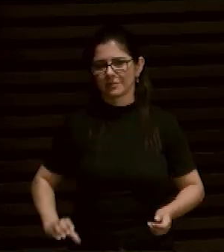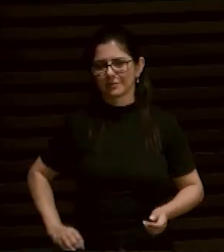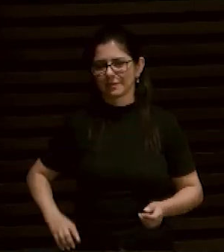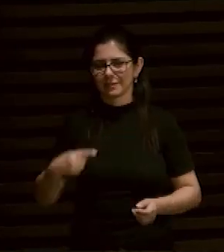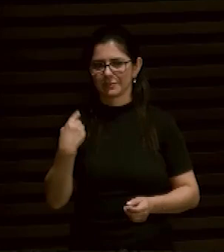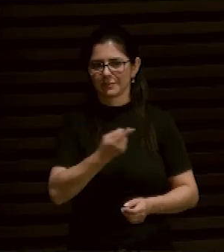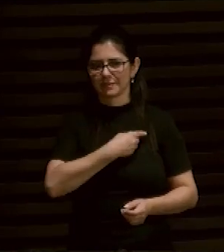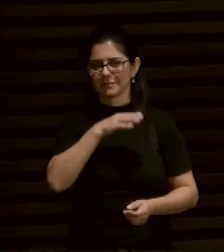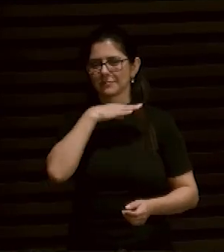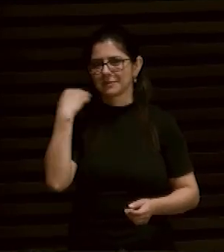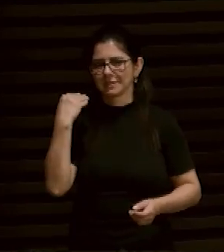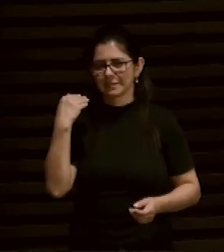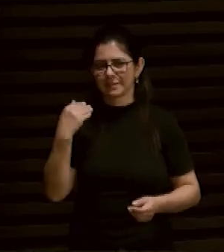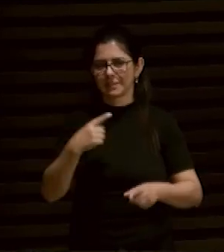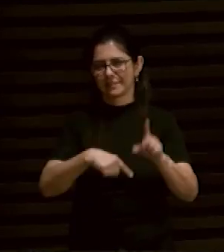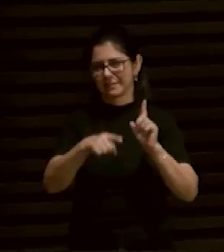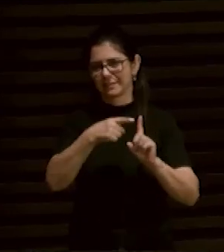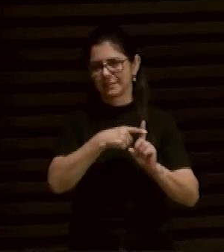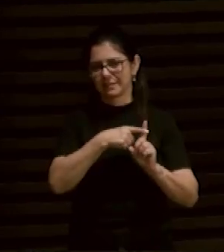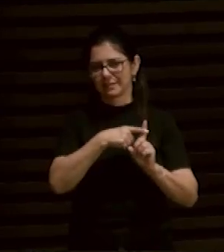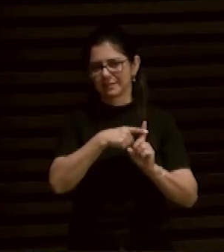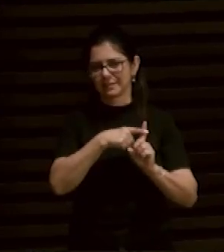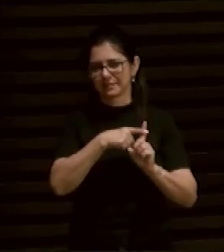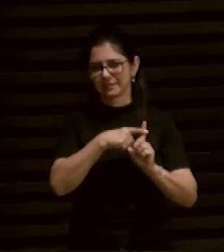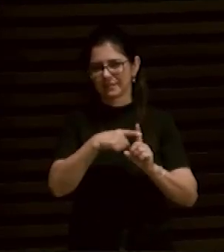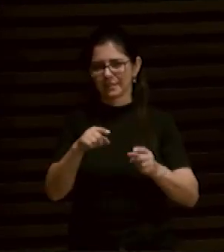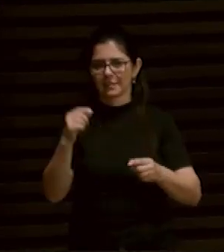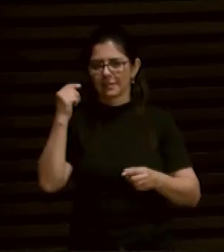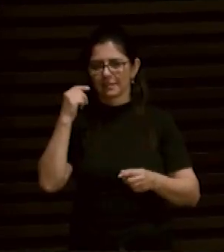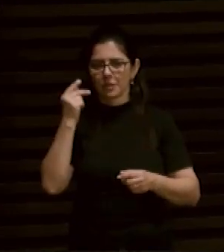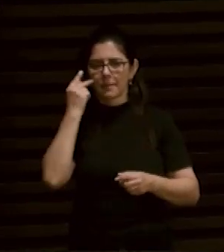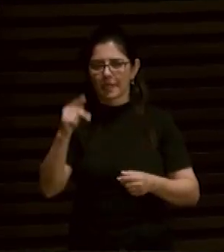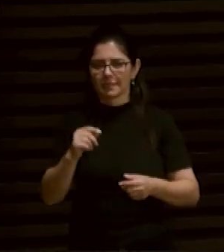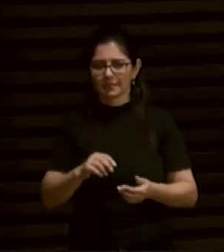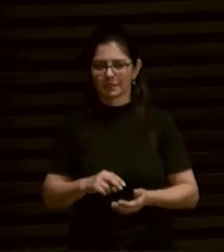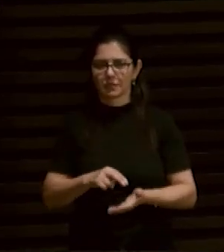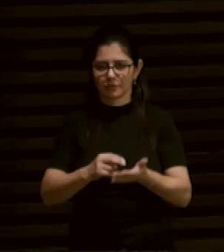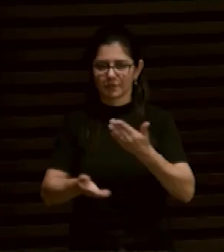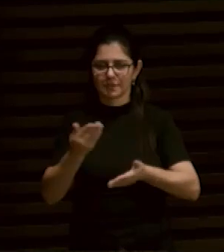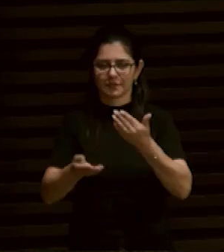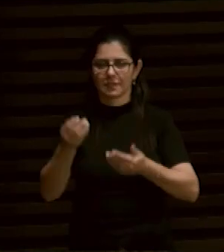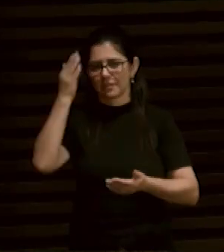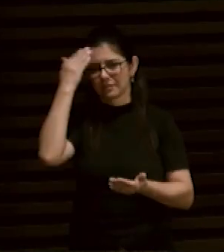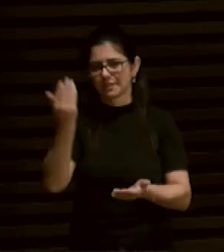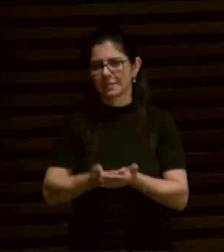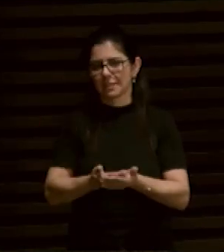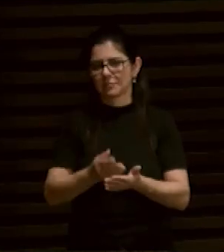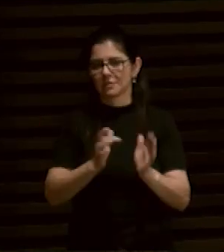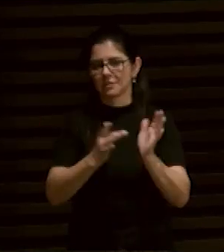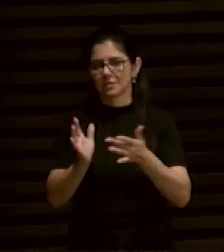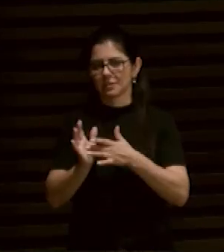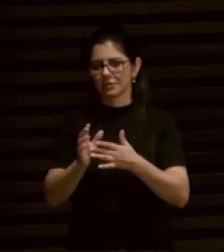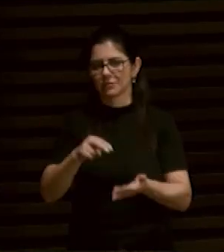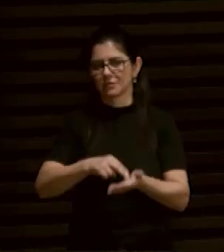naquela cruz do Calvário. Para que naquele dia em que ele ressuscitou, cada um de nós que cremos nele, nós